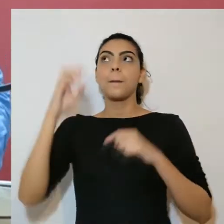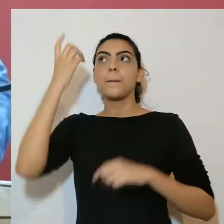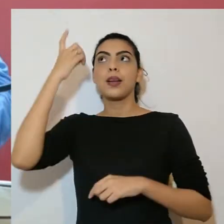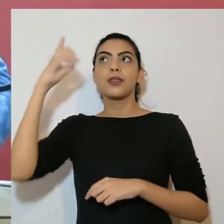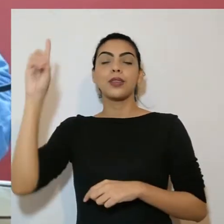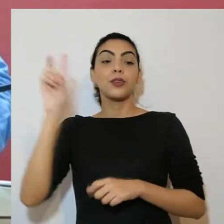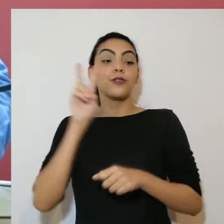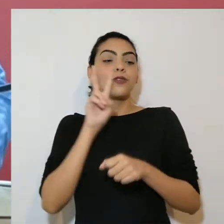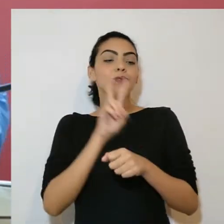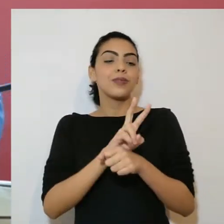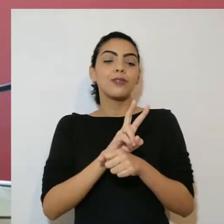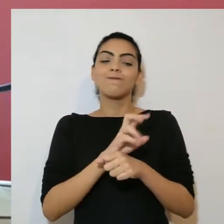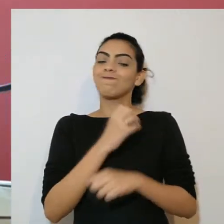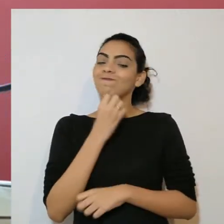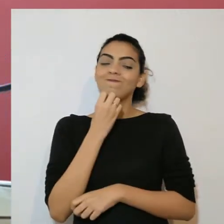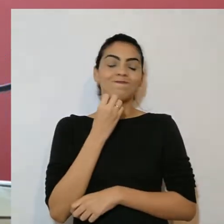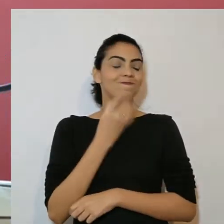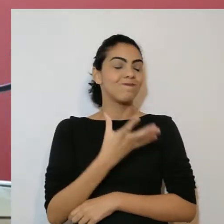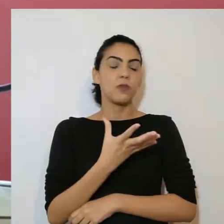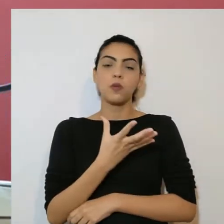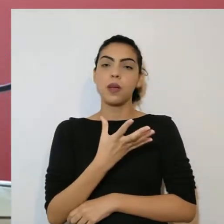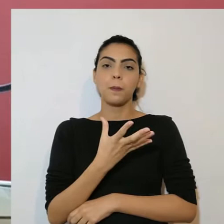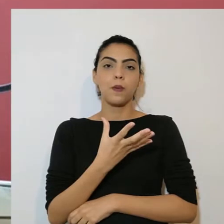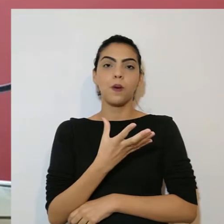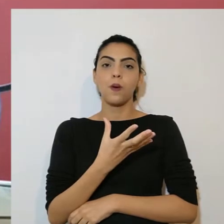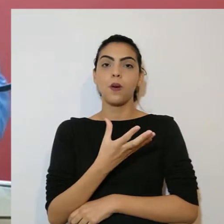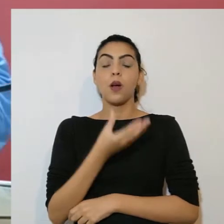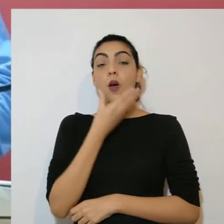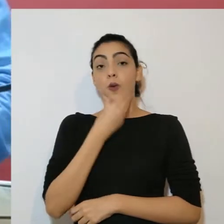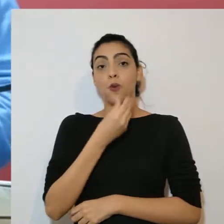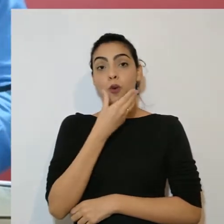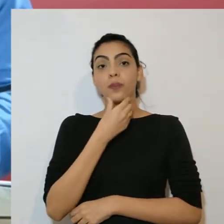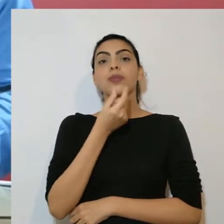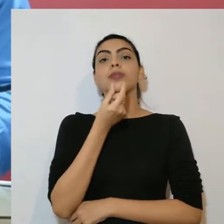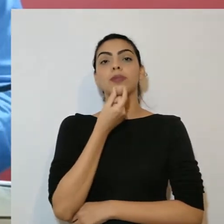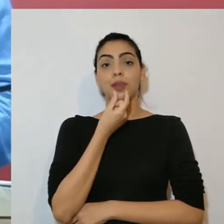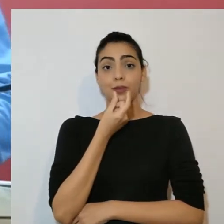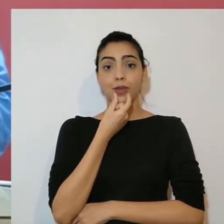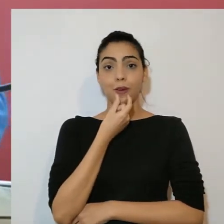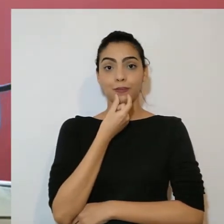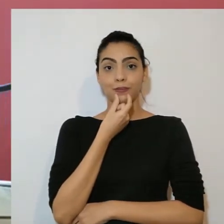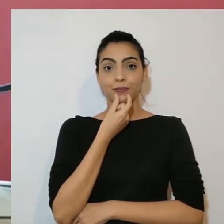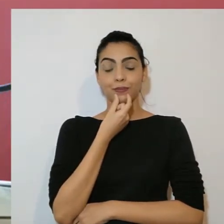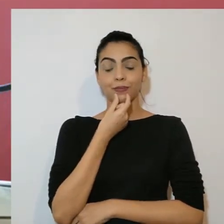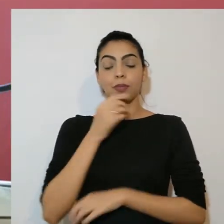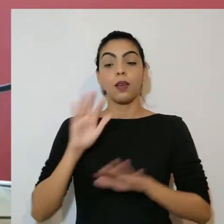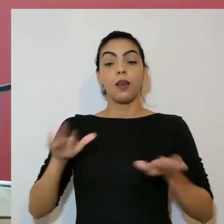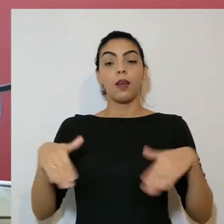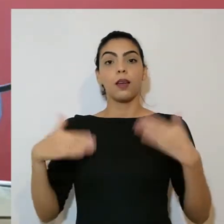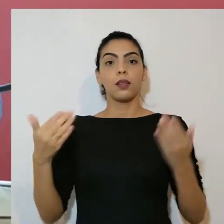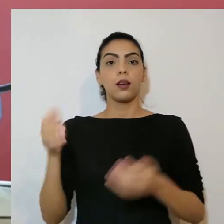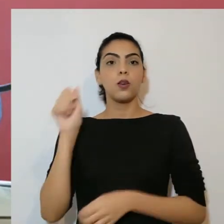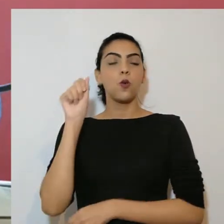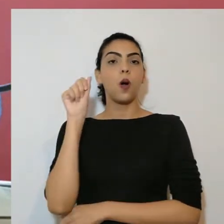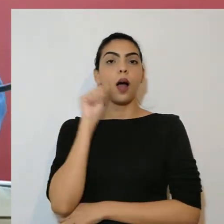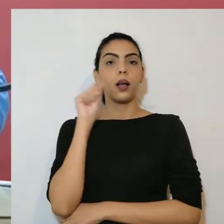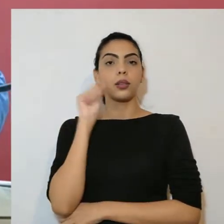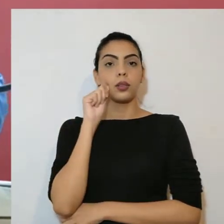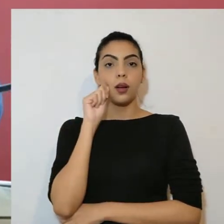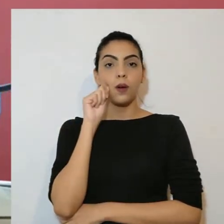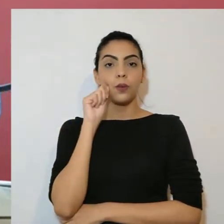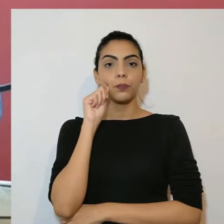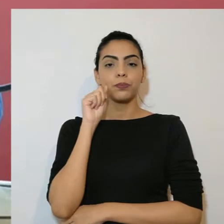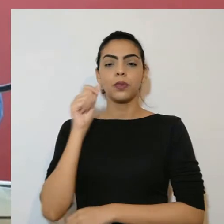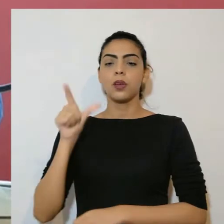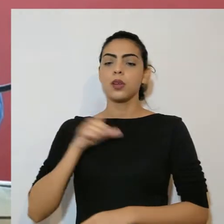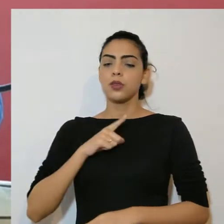viu que não era bom que o homem estivesse só. Então, Adão, mesmo com todos